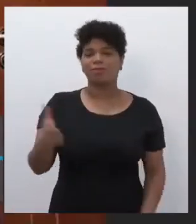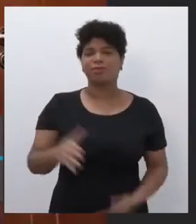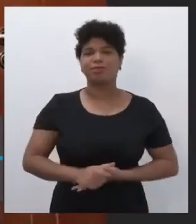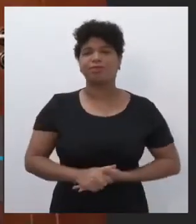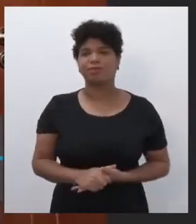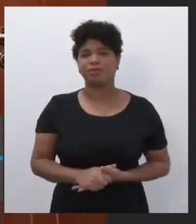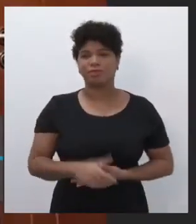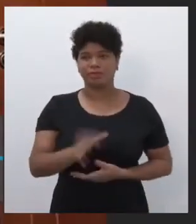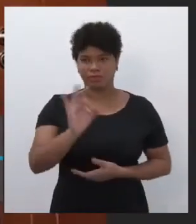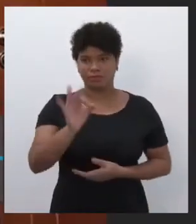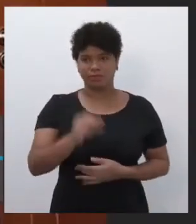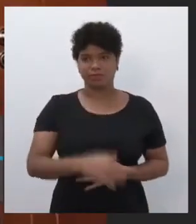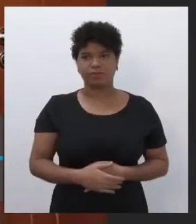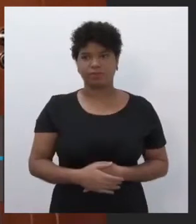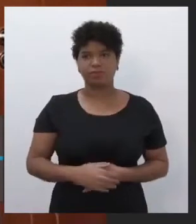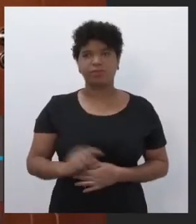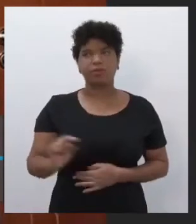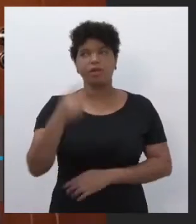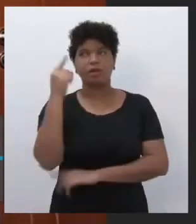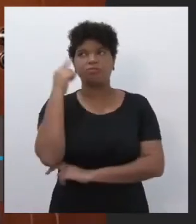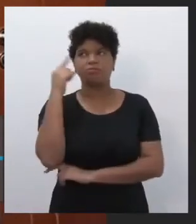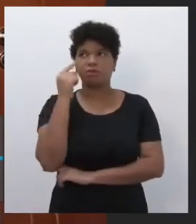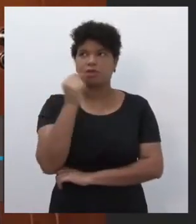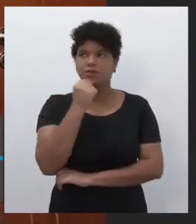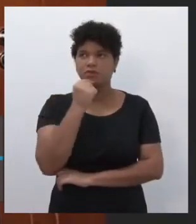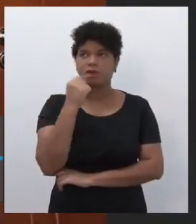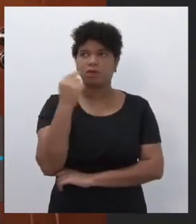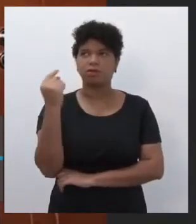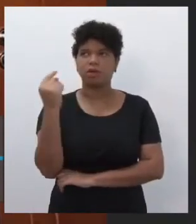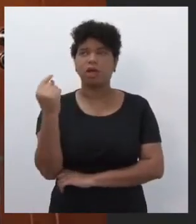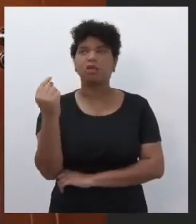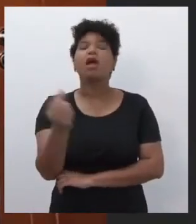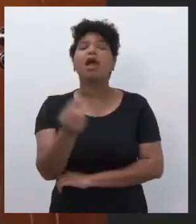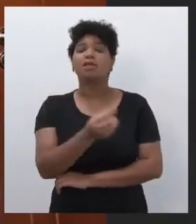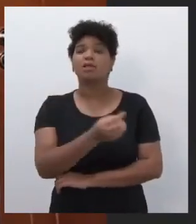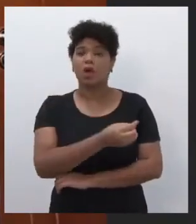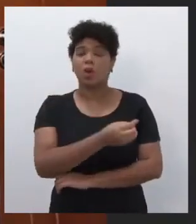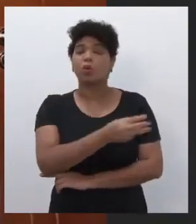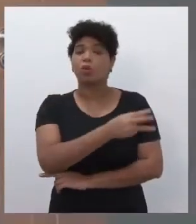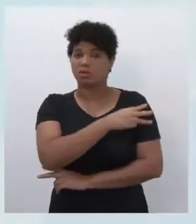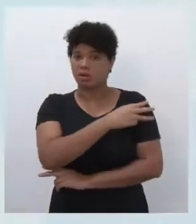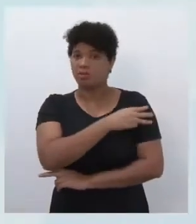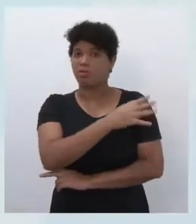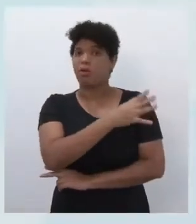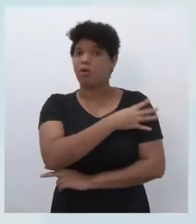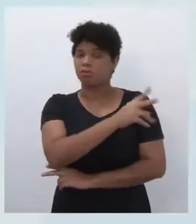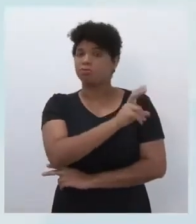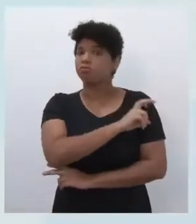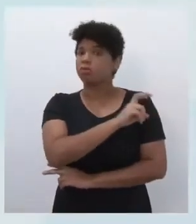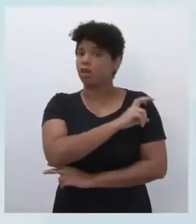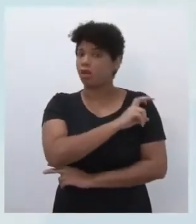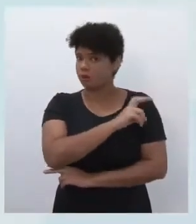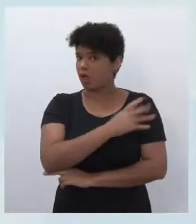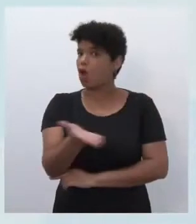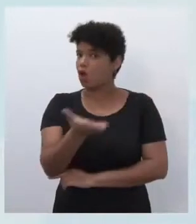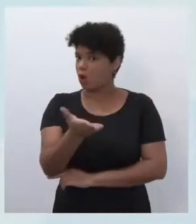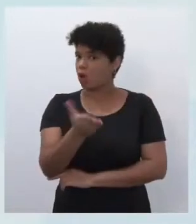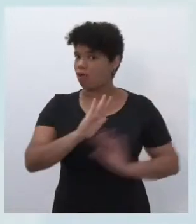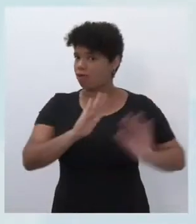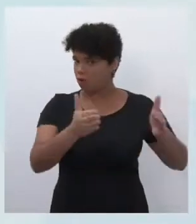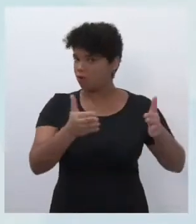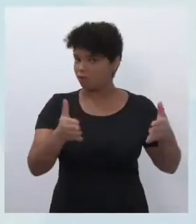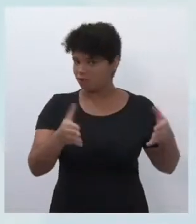Isso. Aí agora a gente vai pensar no terceiro, quarto e no quinto ano, com a... pode pôr o slide na tela, com a